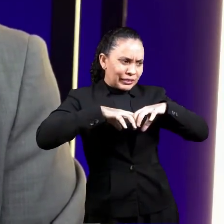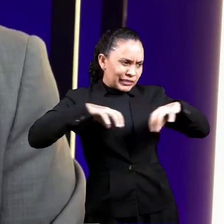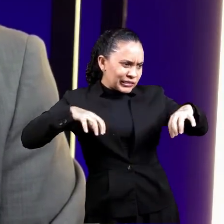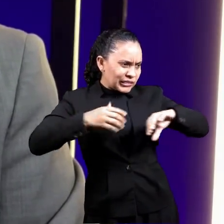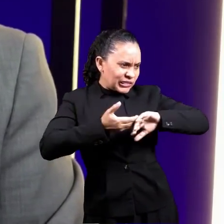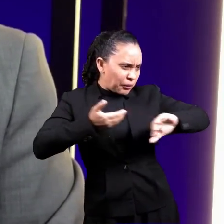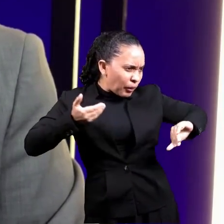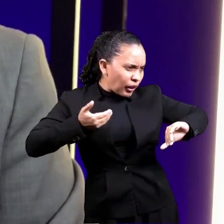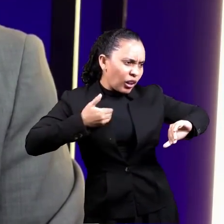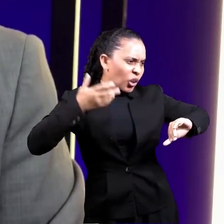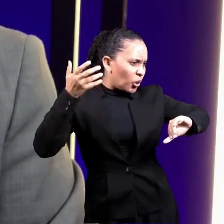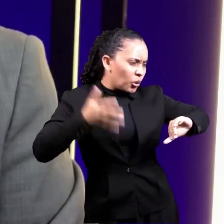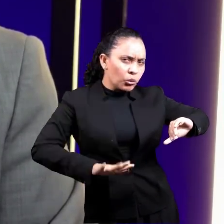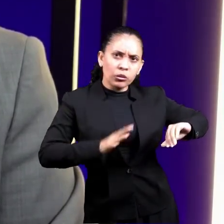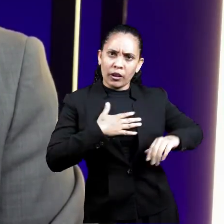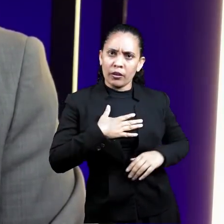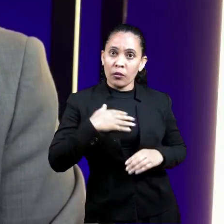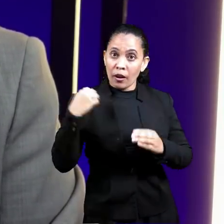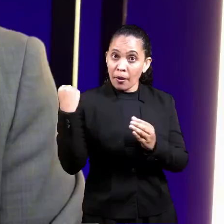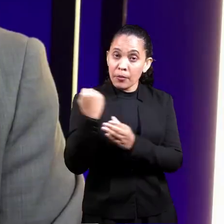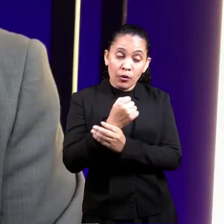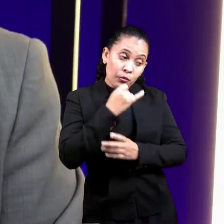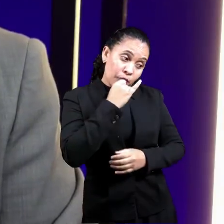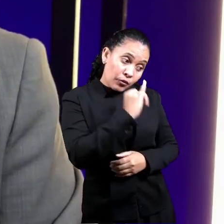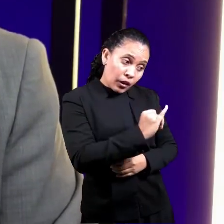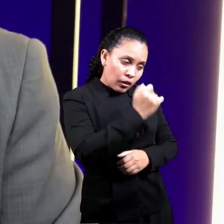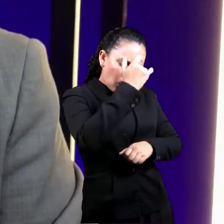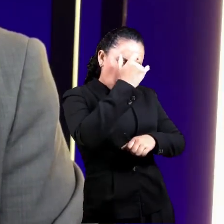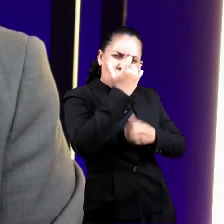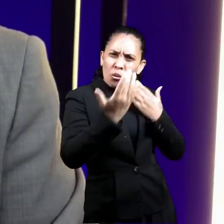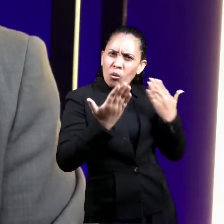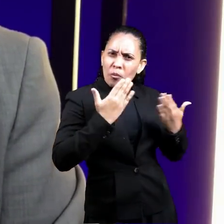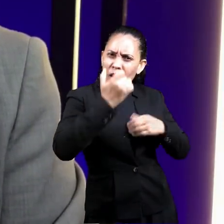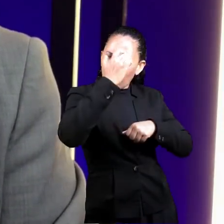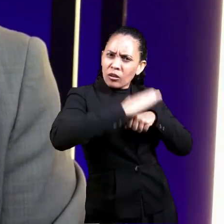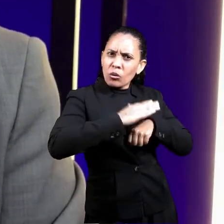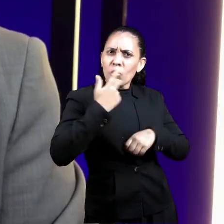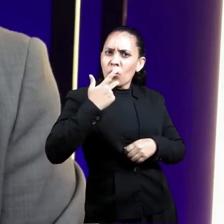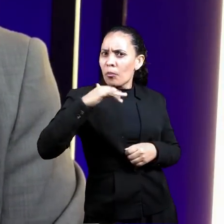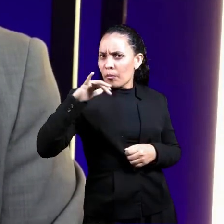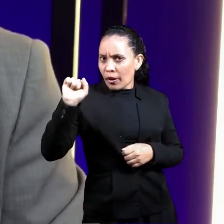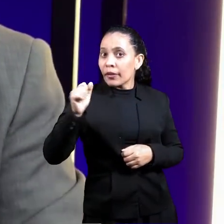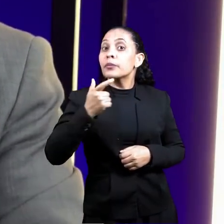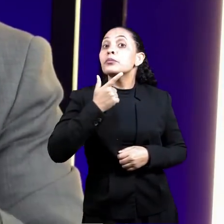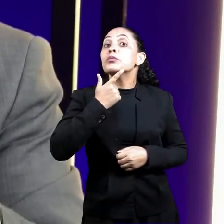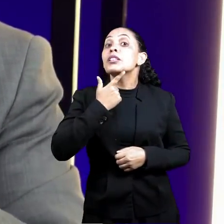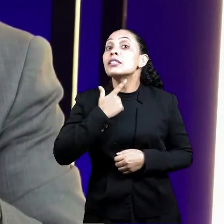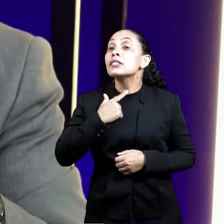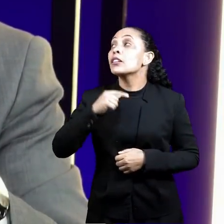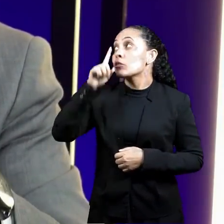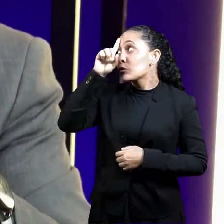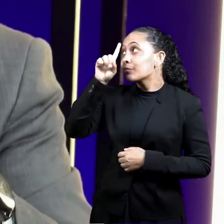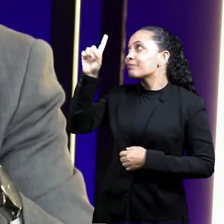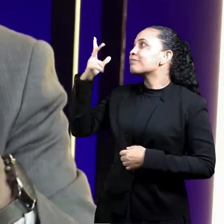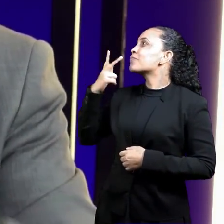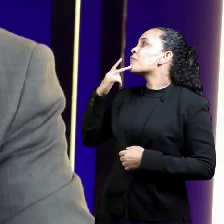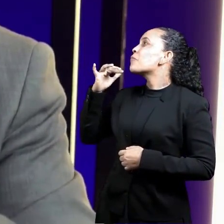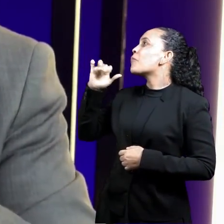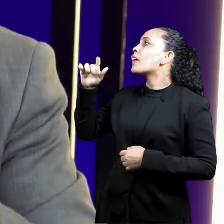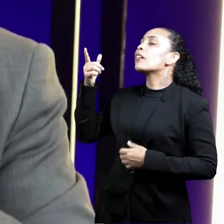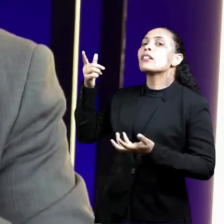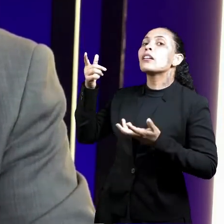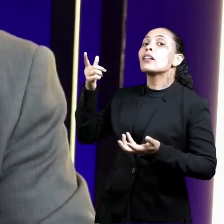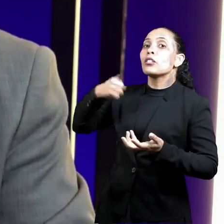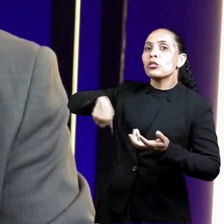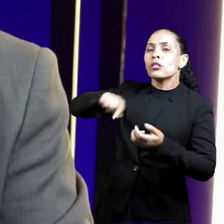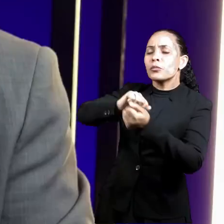naquele momento ali, a figura, Abrão ali, é uma figura do pai também, né? Porque o desejo de Deus é que o homem esteja sempre